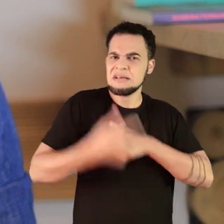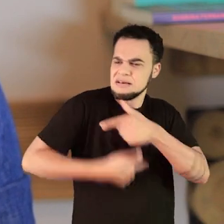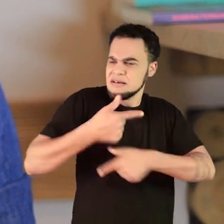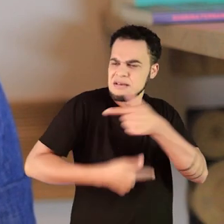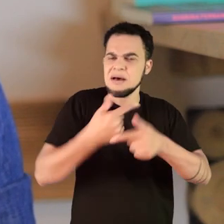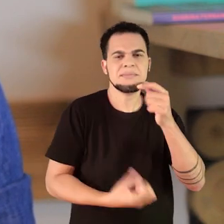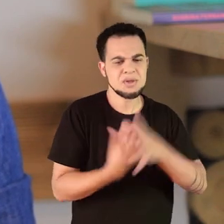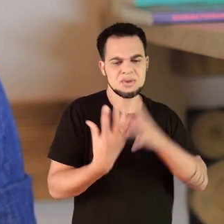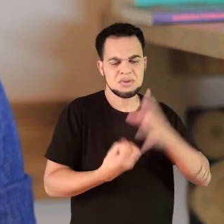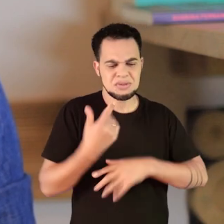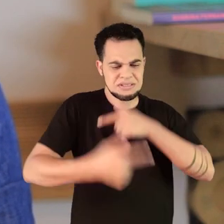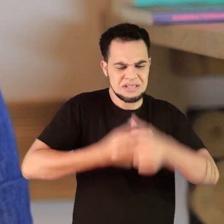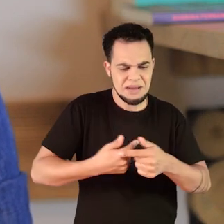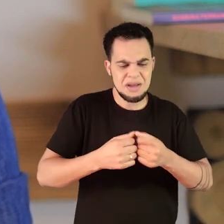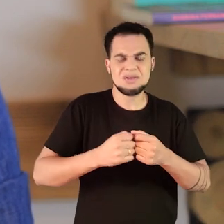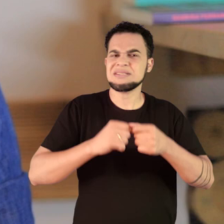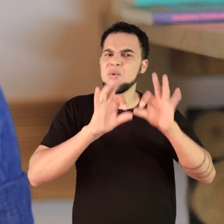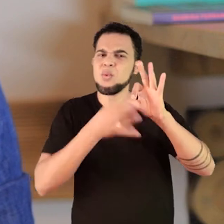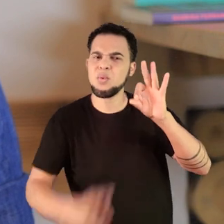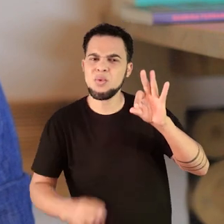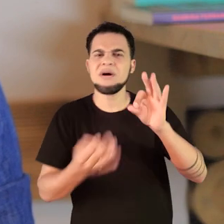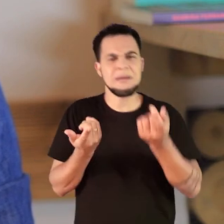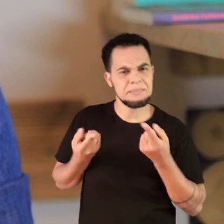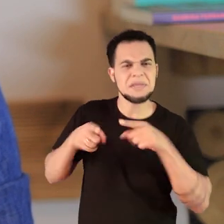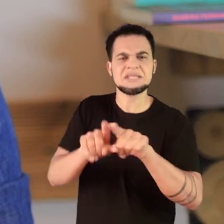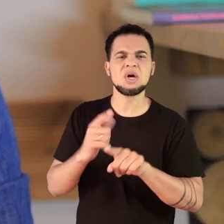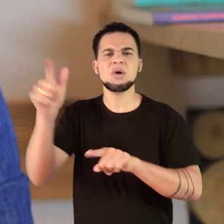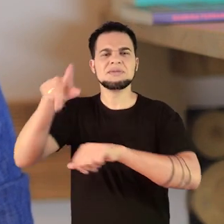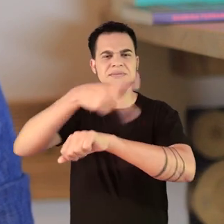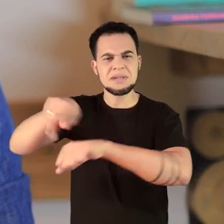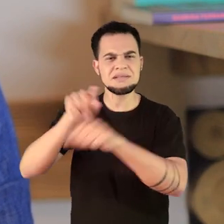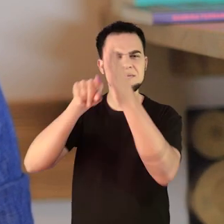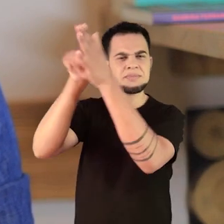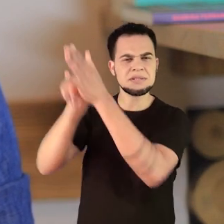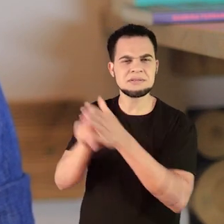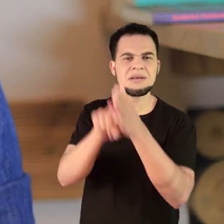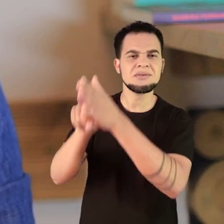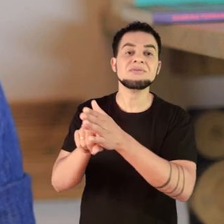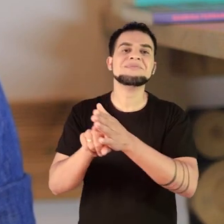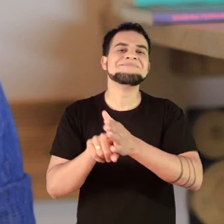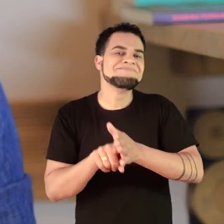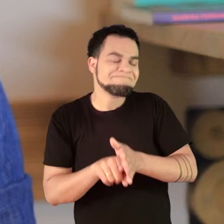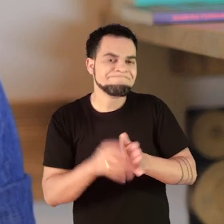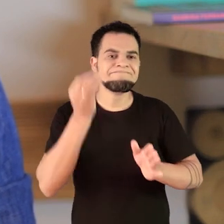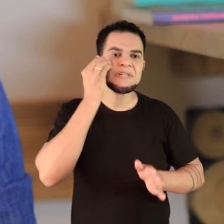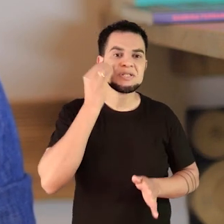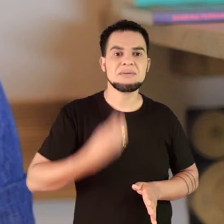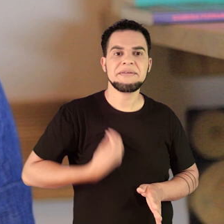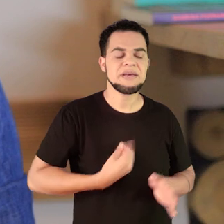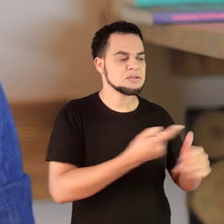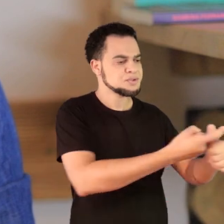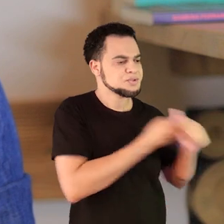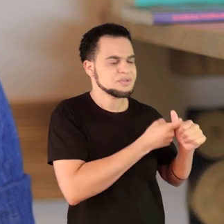gente produz, trabalha em projetos gigantes, faz parcerias internacionais com pesquisadores, enquanto está tentando